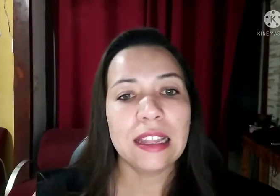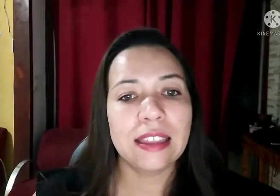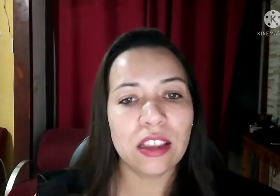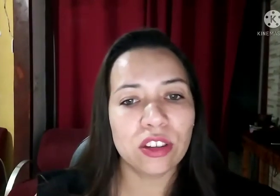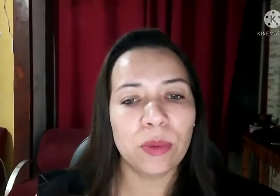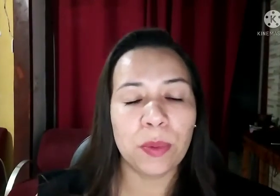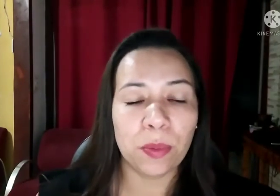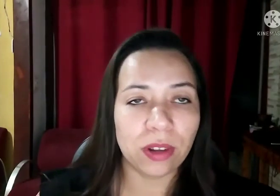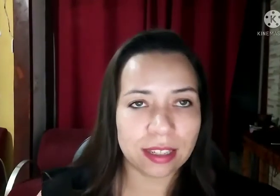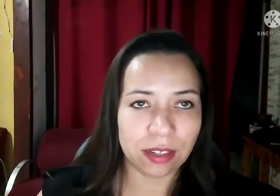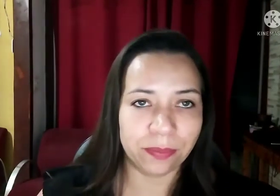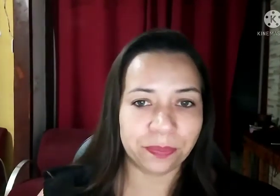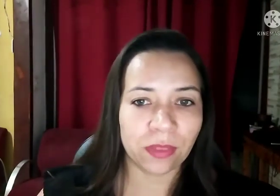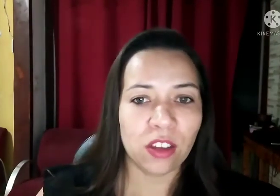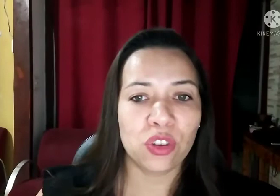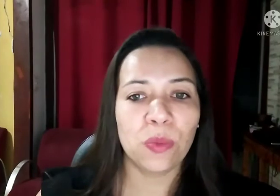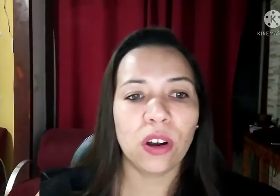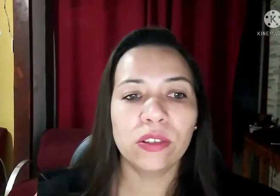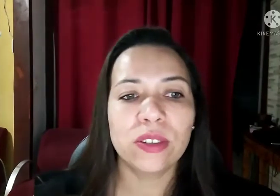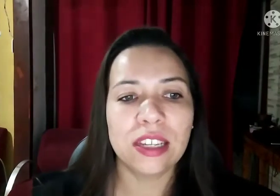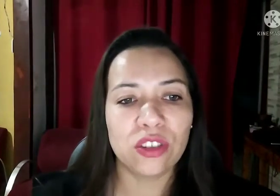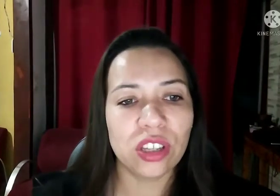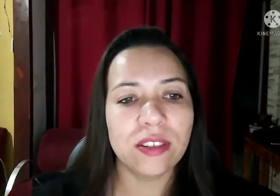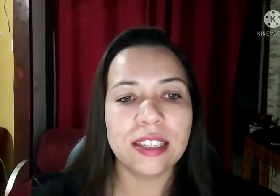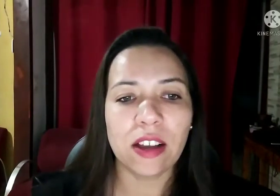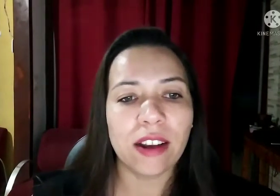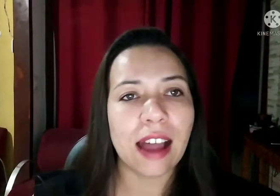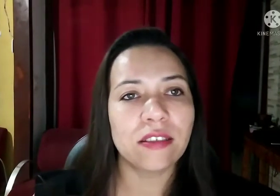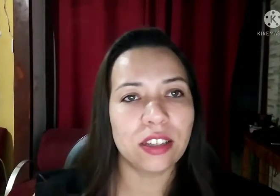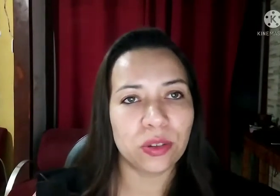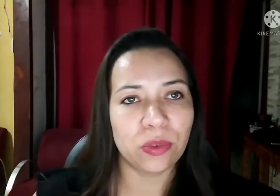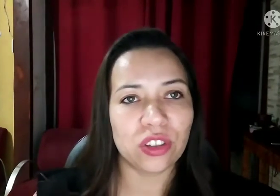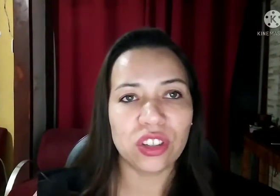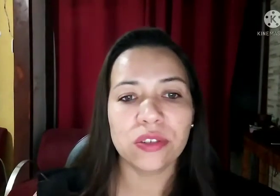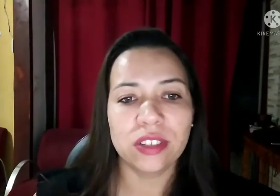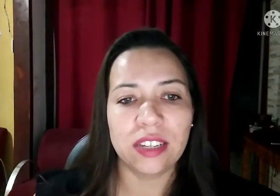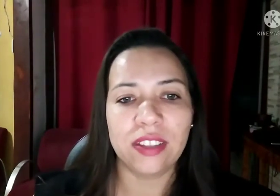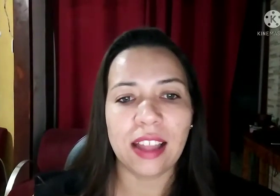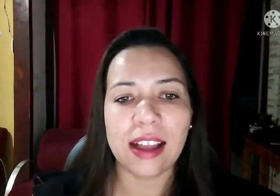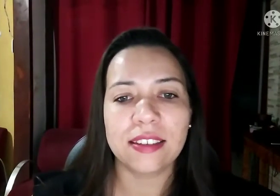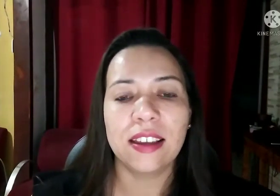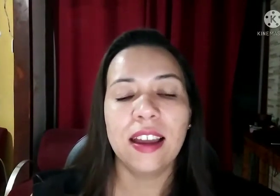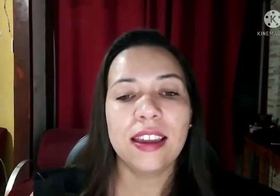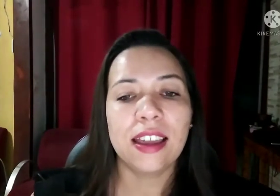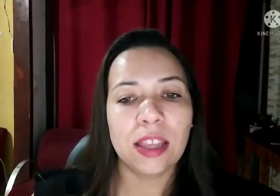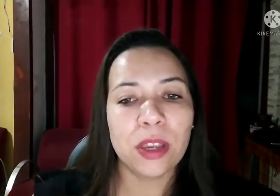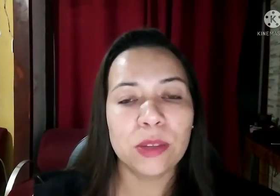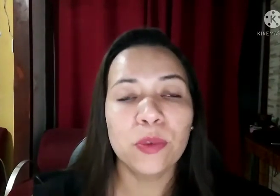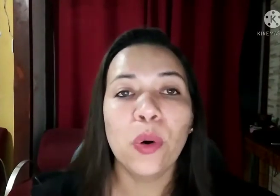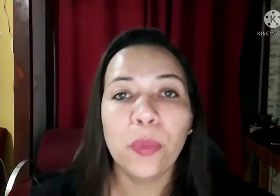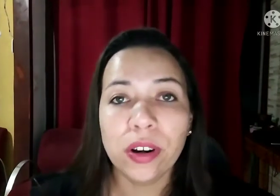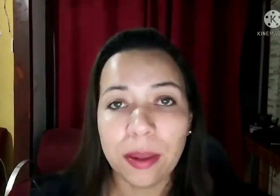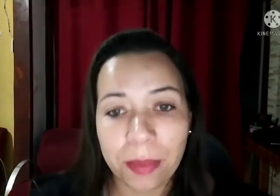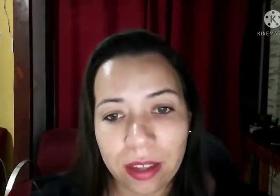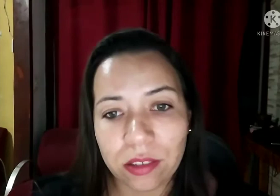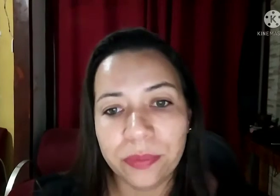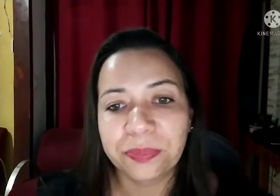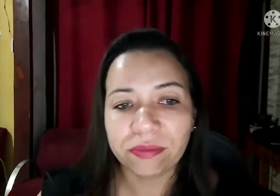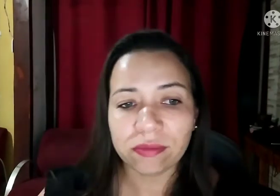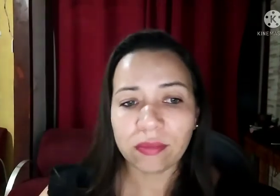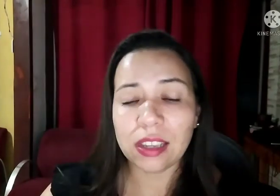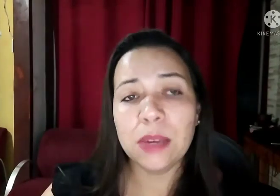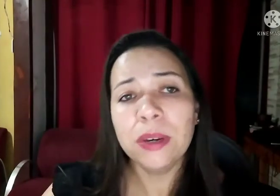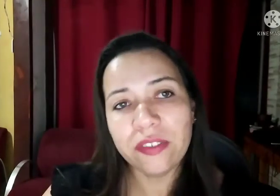Bolsonaro, têm sobre a população, de modo que os sentidos instaurados em suas discursividades e até mesmo o